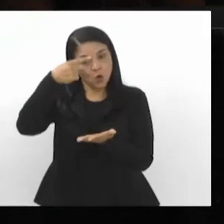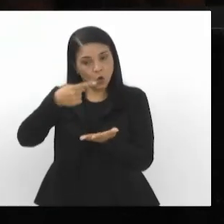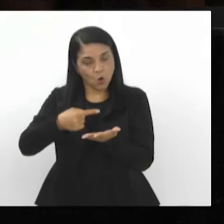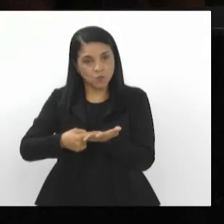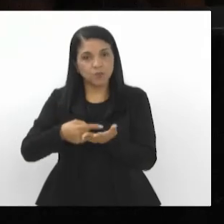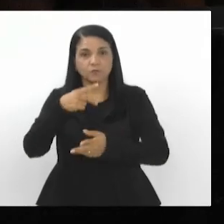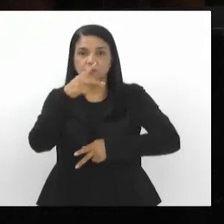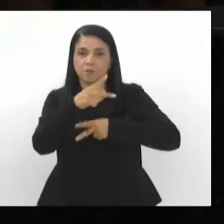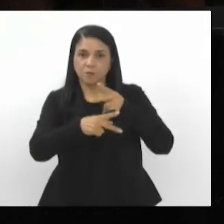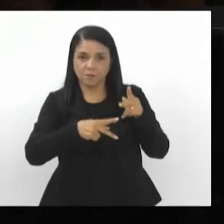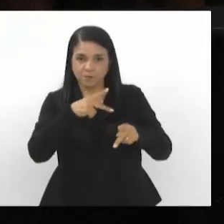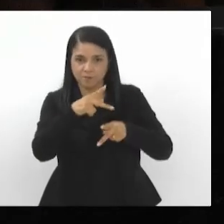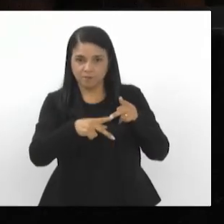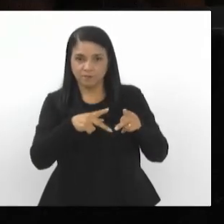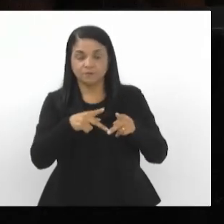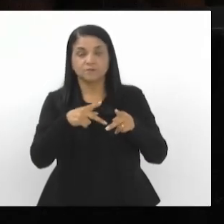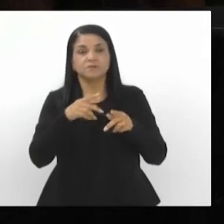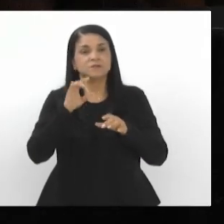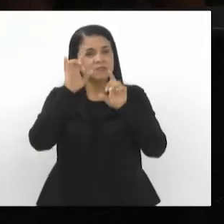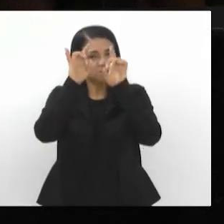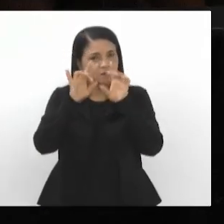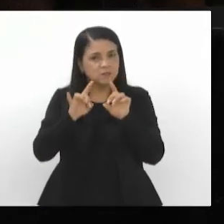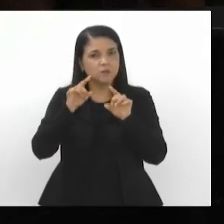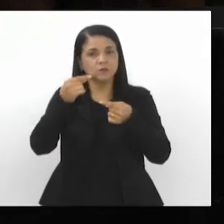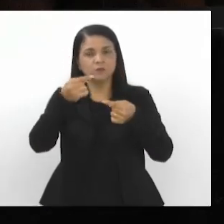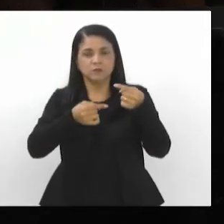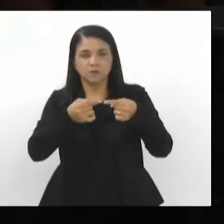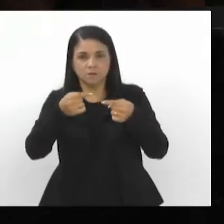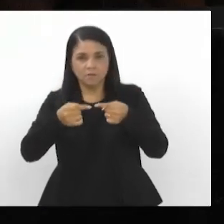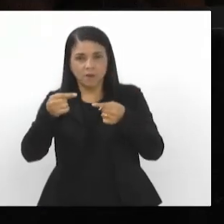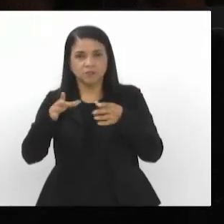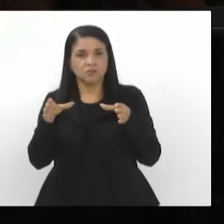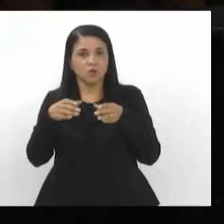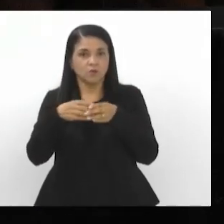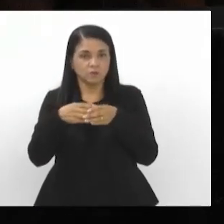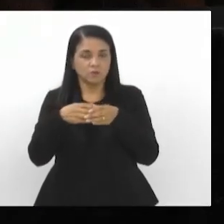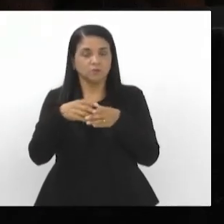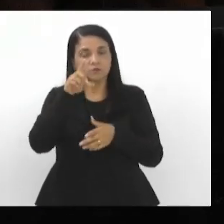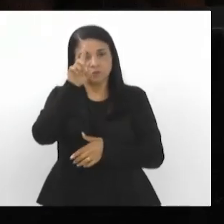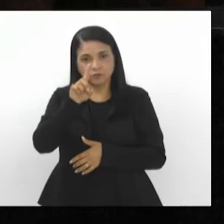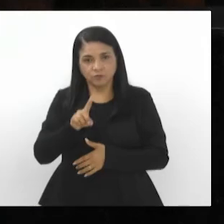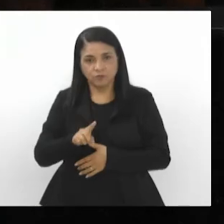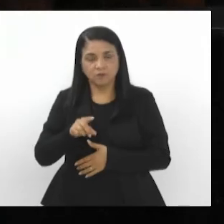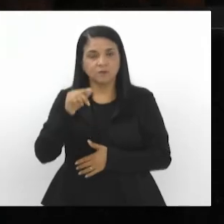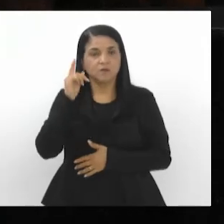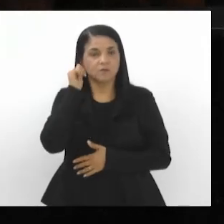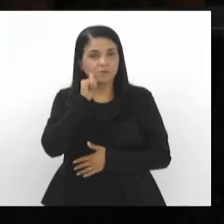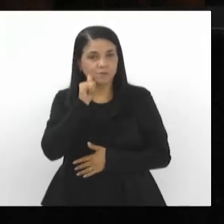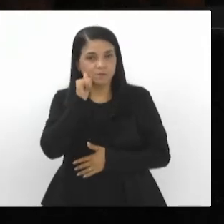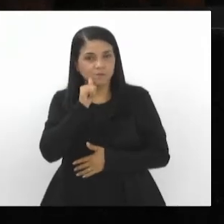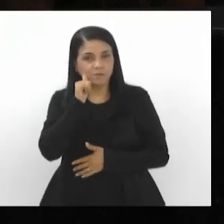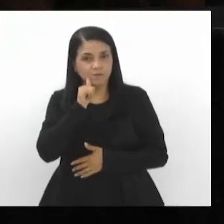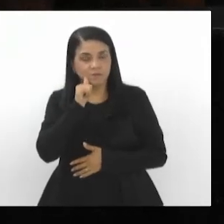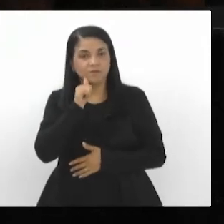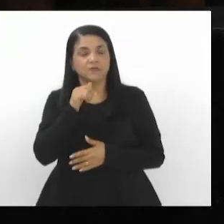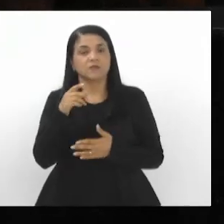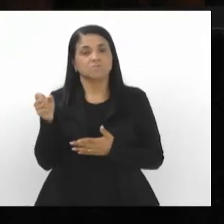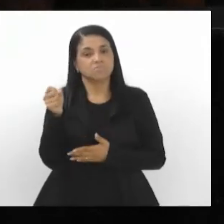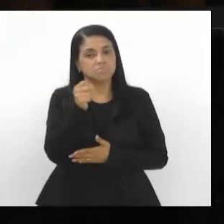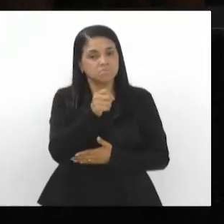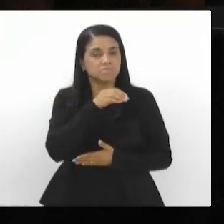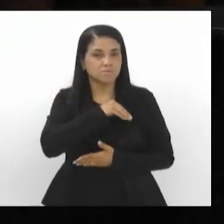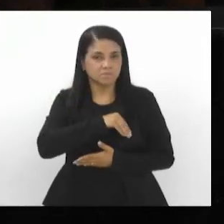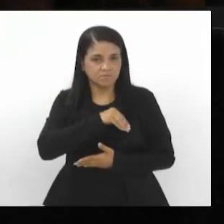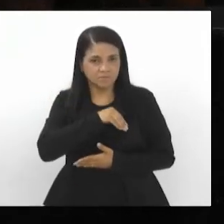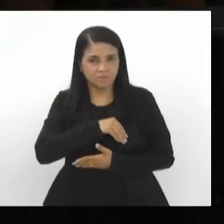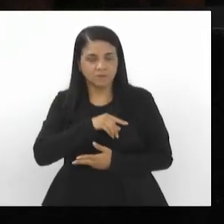a população, em especial dos debates travados pela Comissão de Defesa dos Direitos da Mulher, com relação a emprego e renda, com